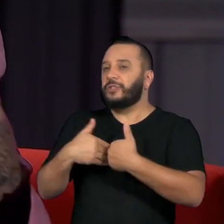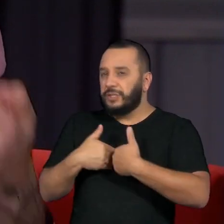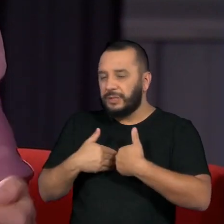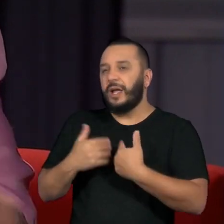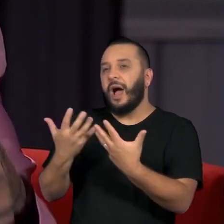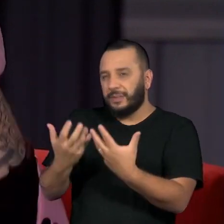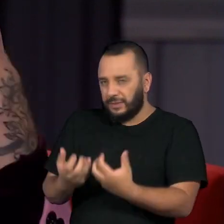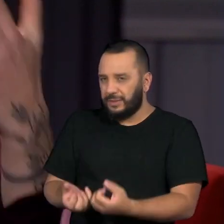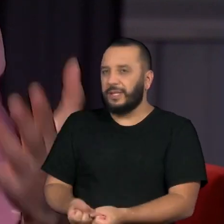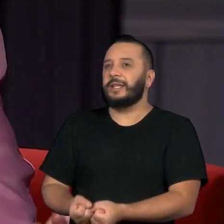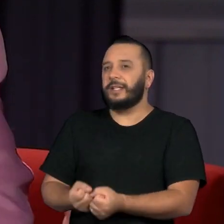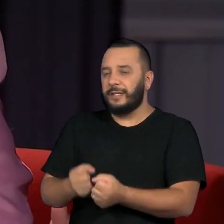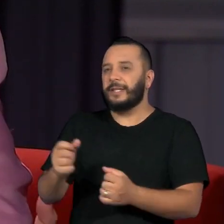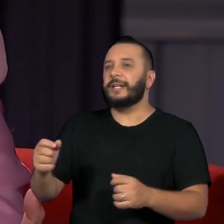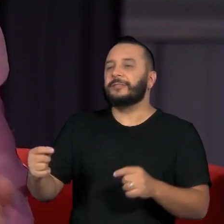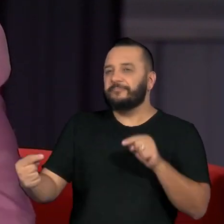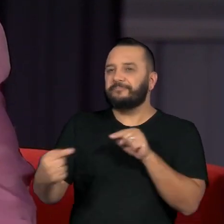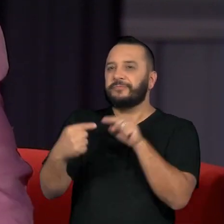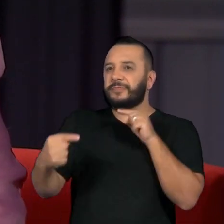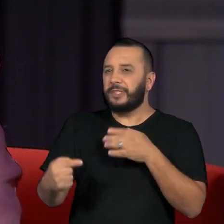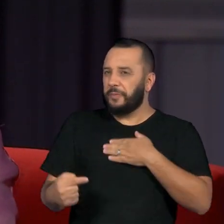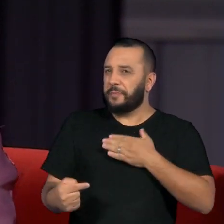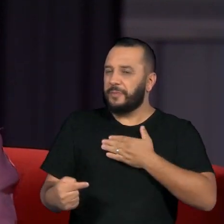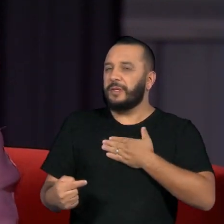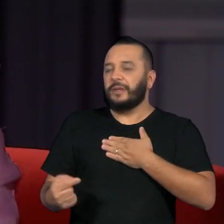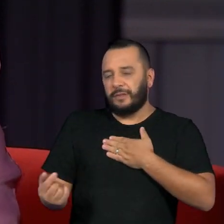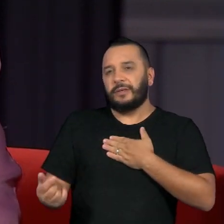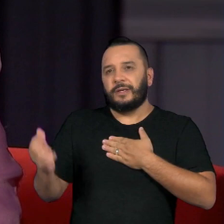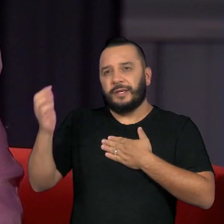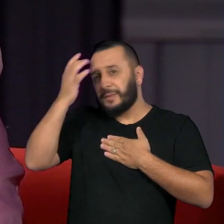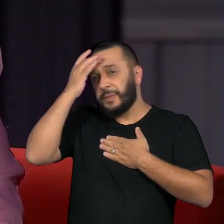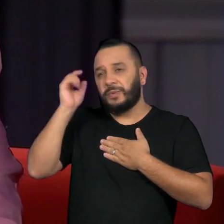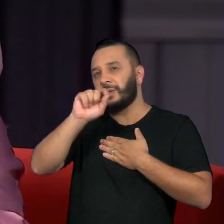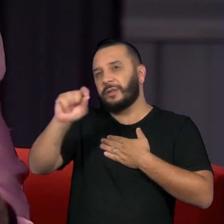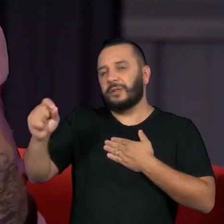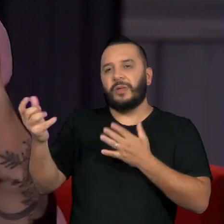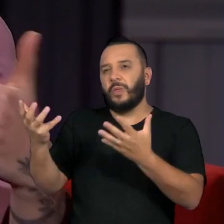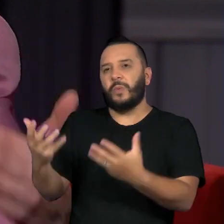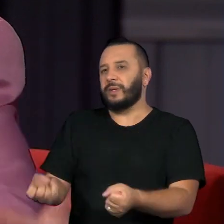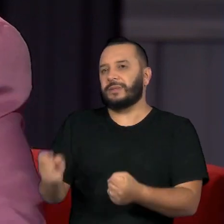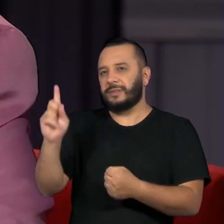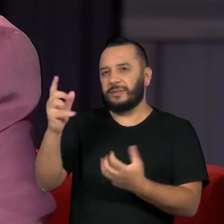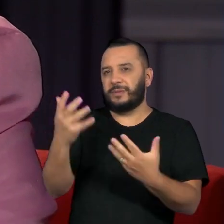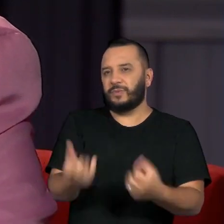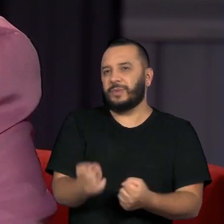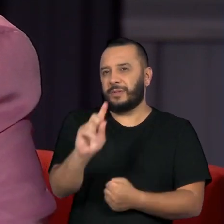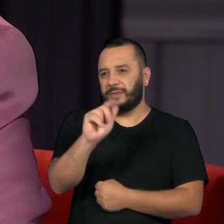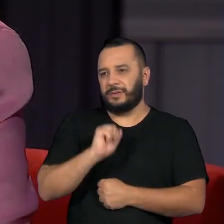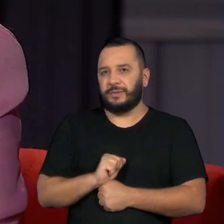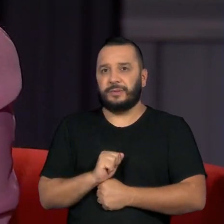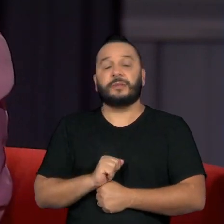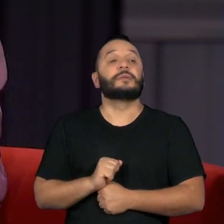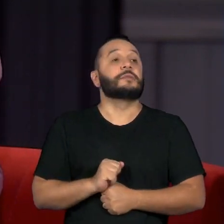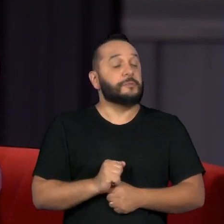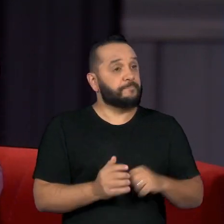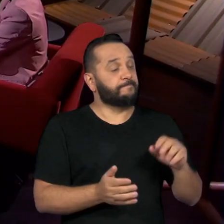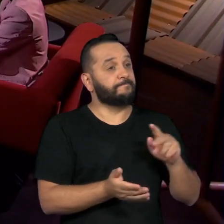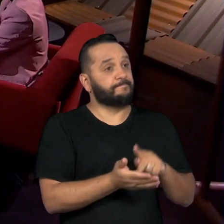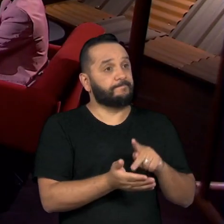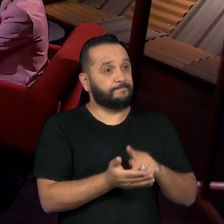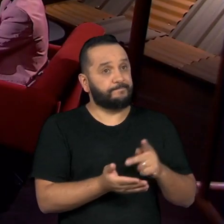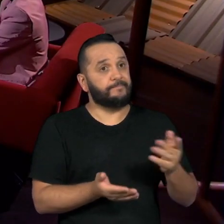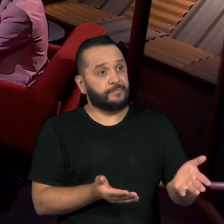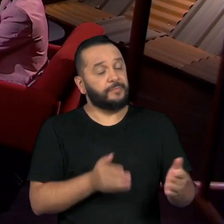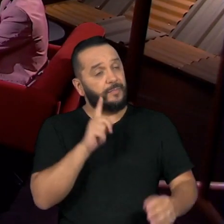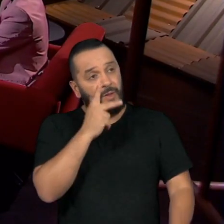e aceitar e lidar com aquilo, né? Eu acho que muitas pessoas não se permitem nem olhar. Claro. Né? Assusta. E acho